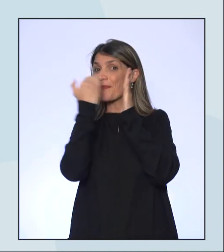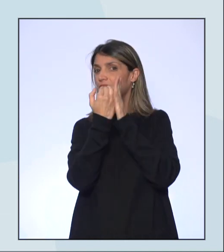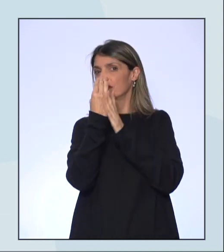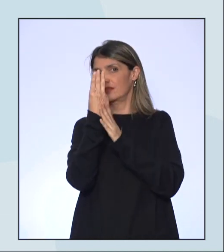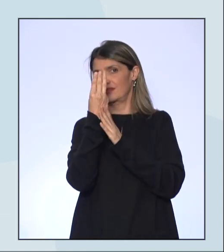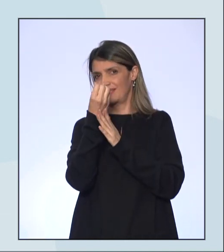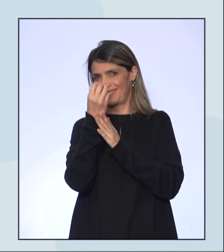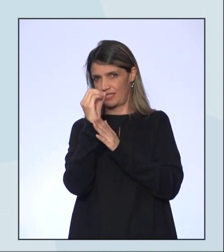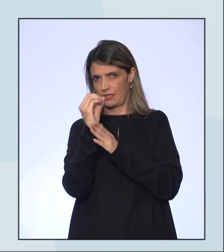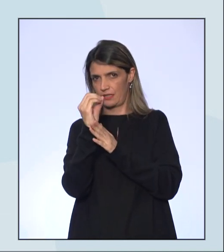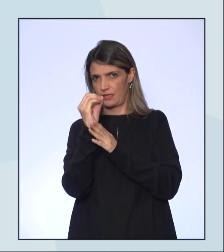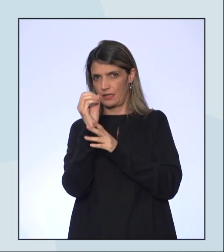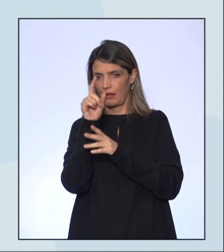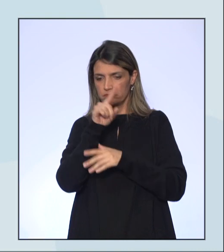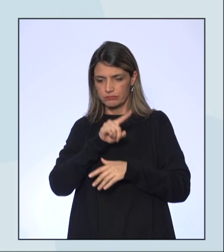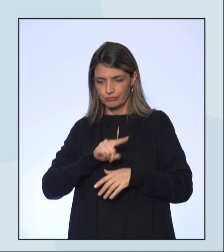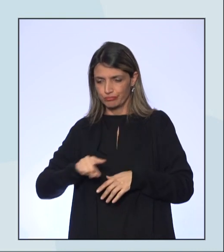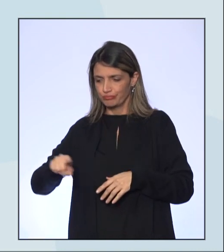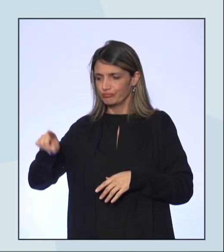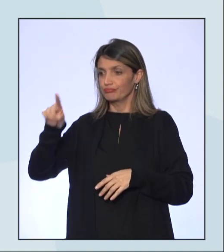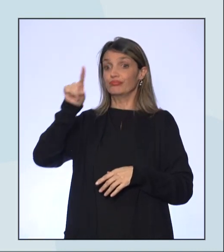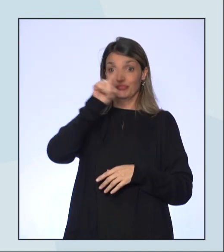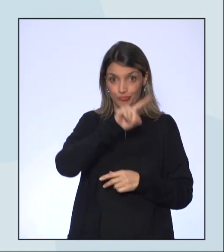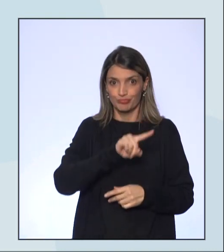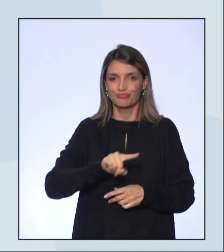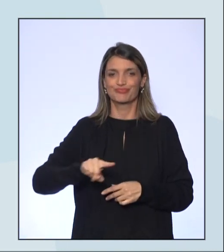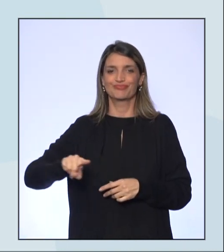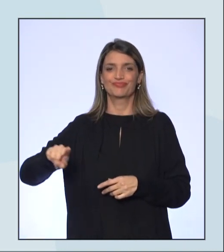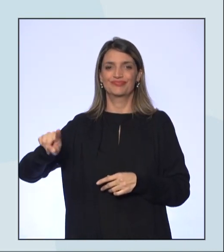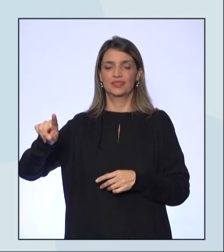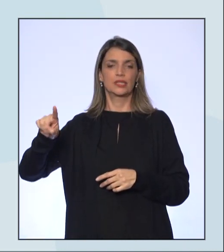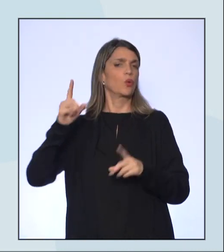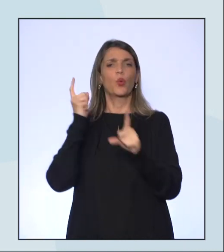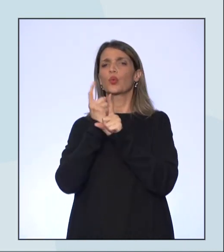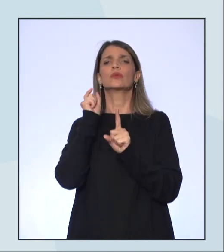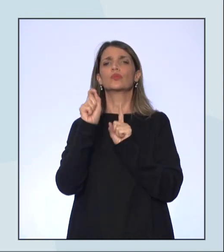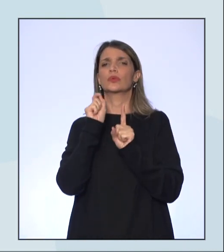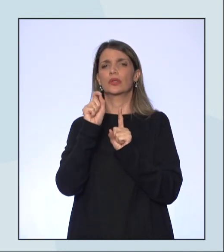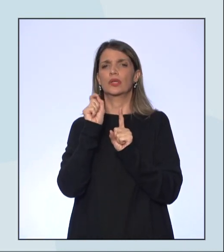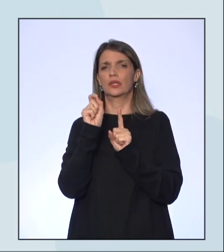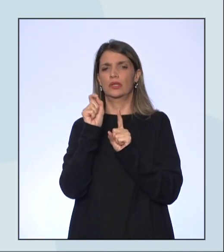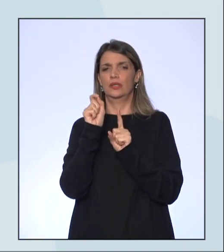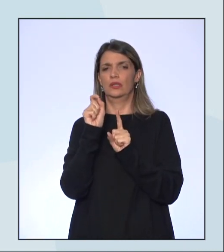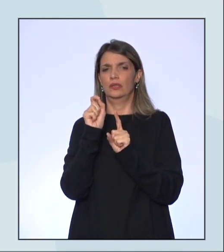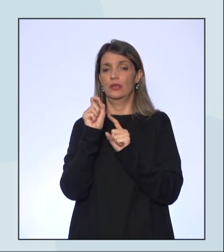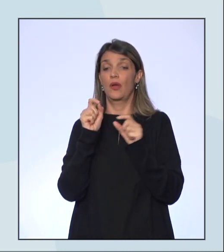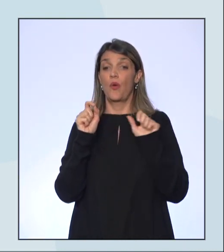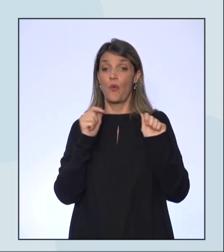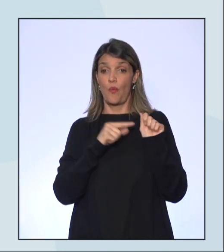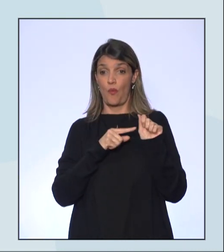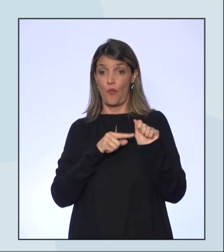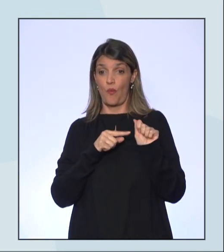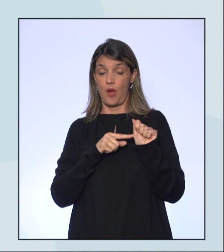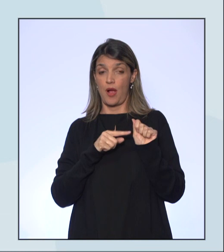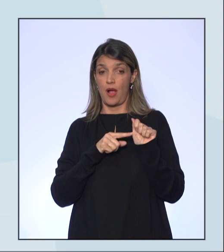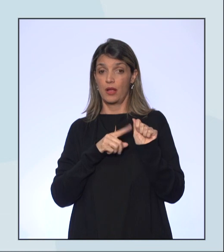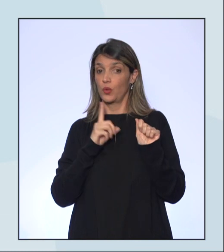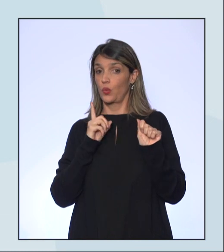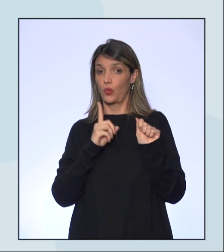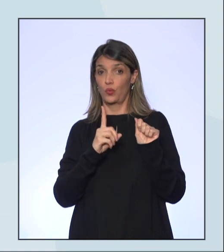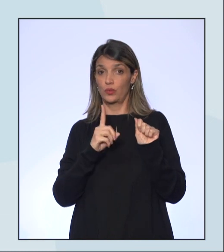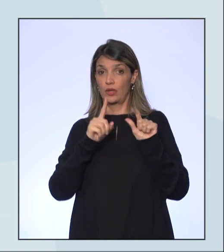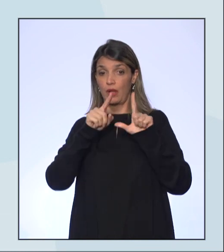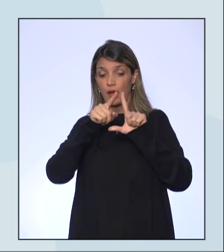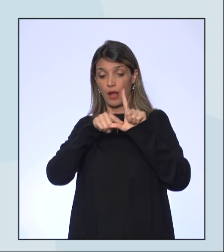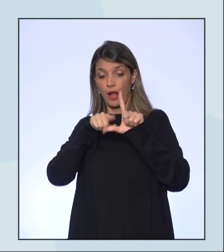que eu já dei mais de uma volta então o que vocês encontrem primeira coisa nessa primeira a situação eu quero que vocês encontrem o